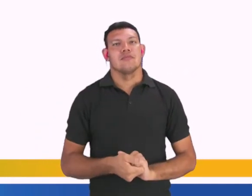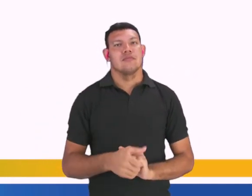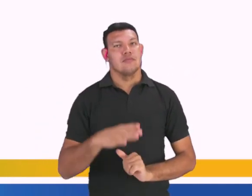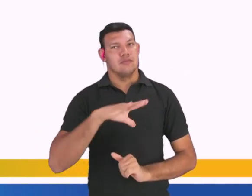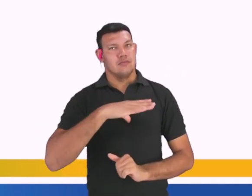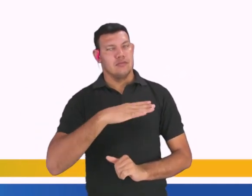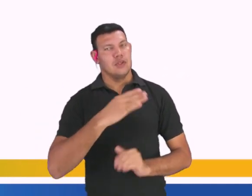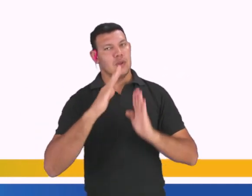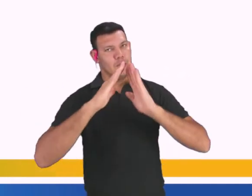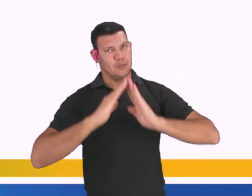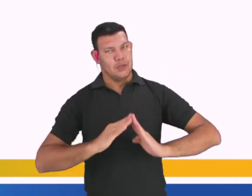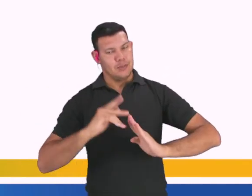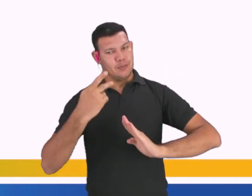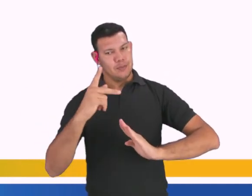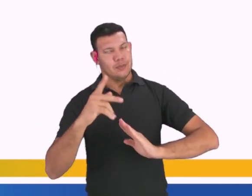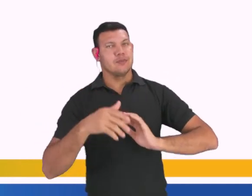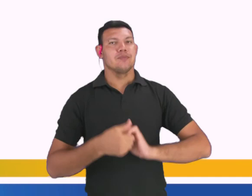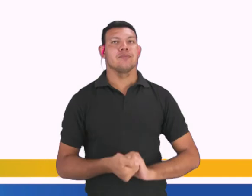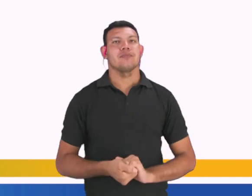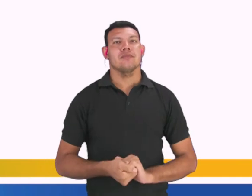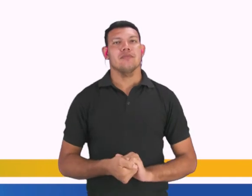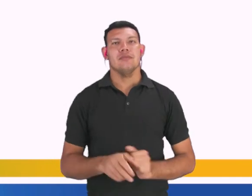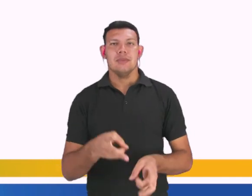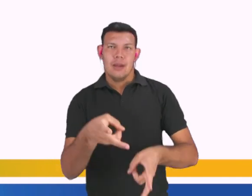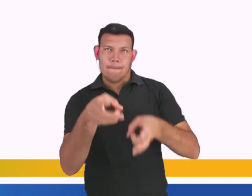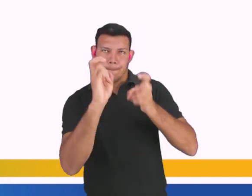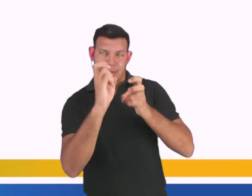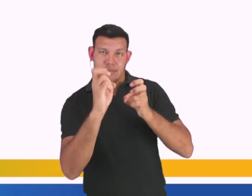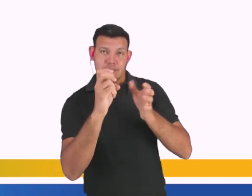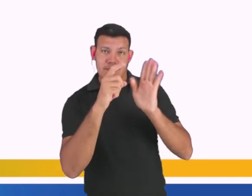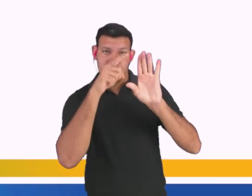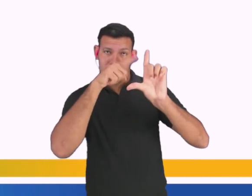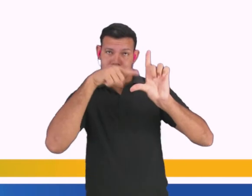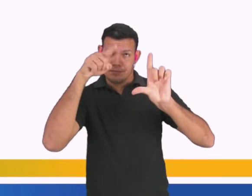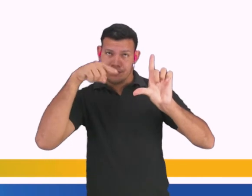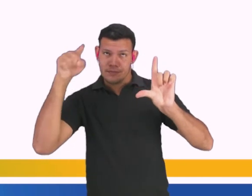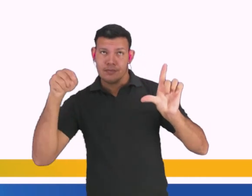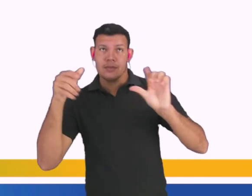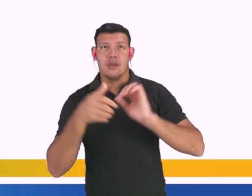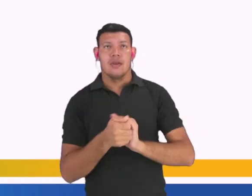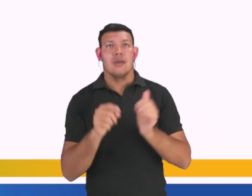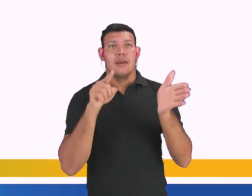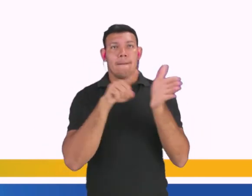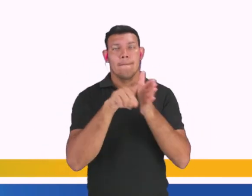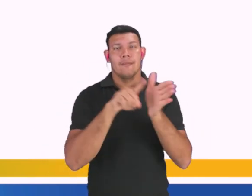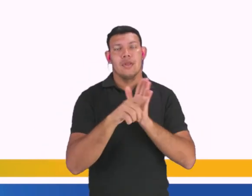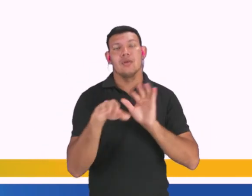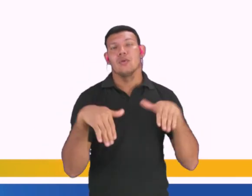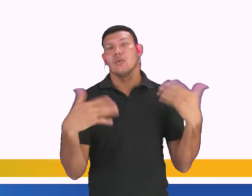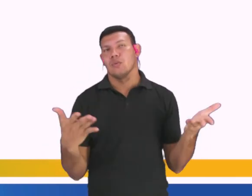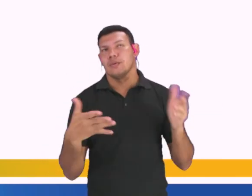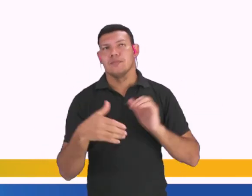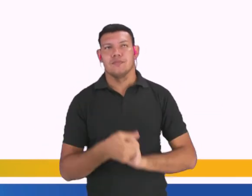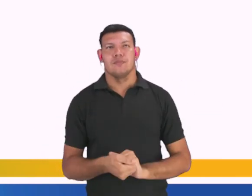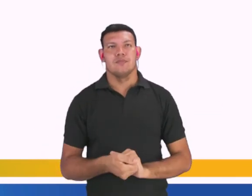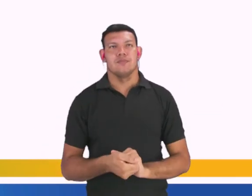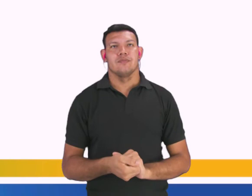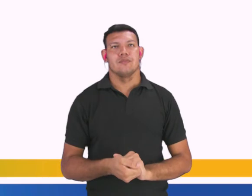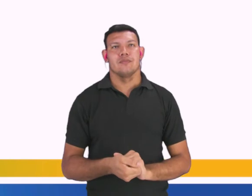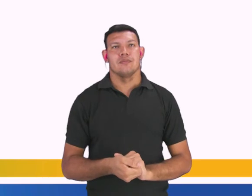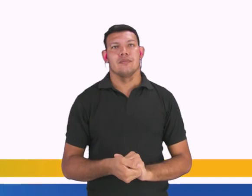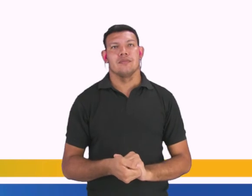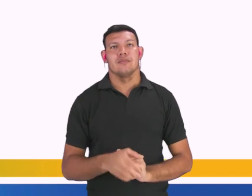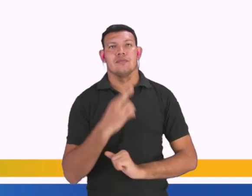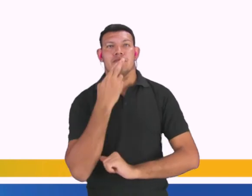cidade habitada por eles. Então, vocês percebem esse gráfico e a pergunta principal é: